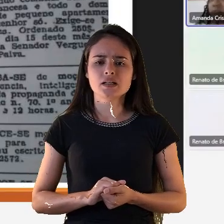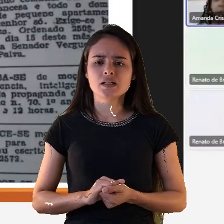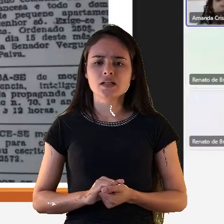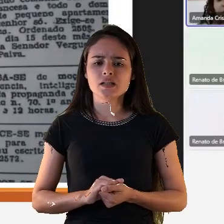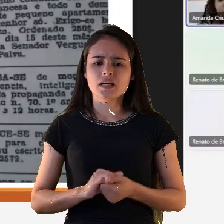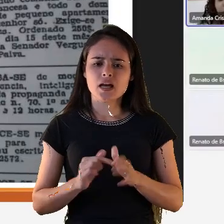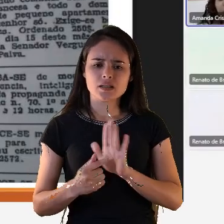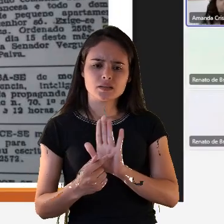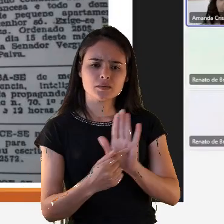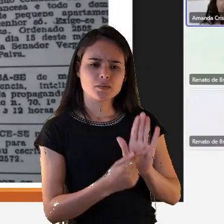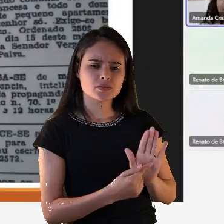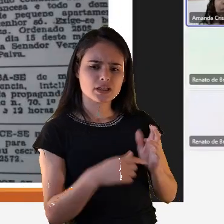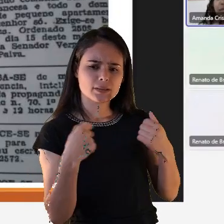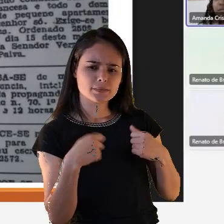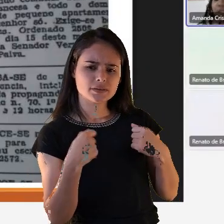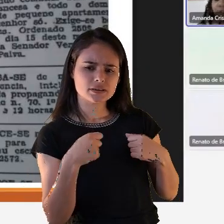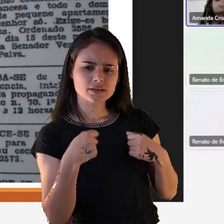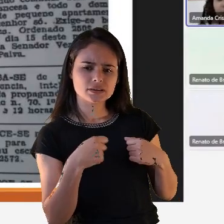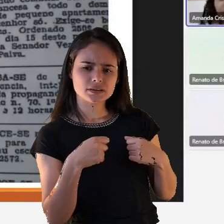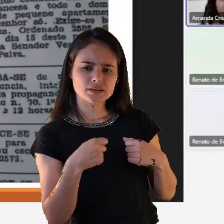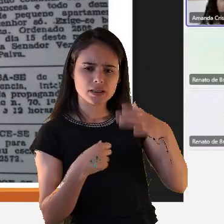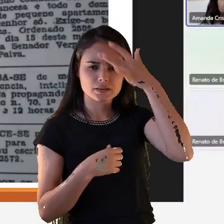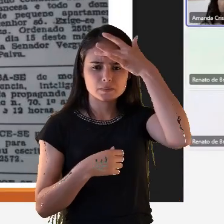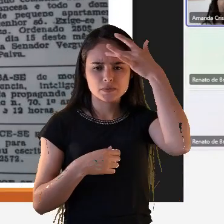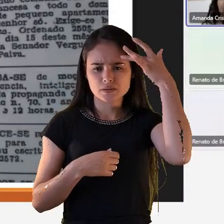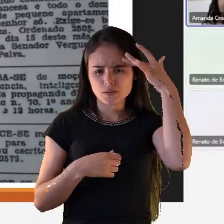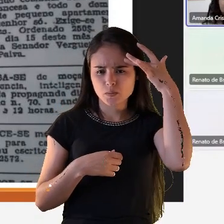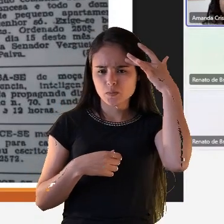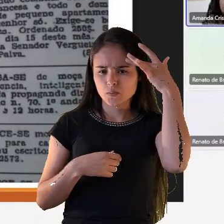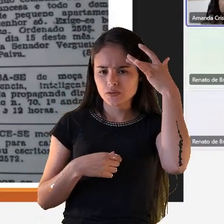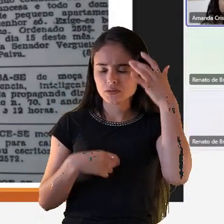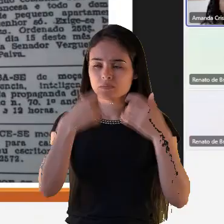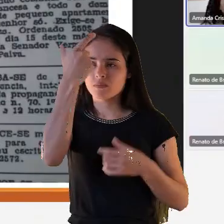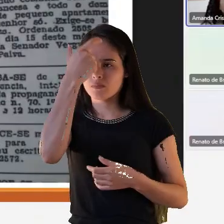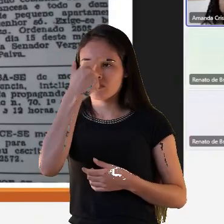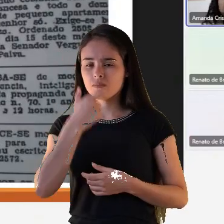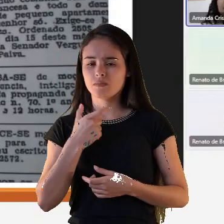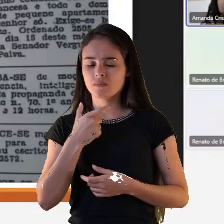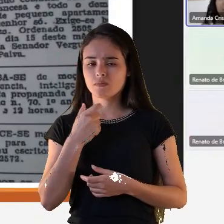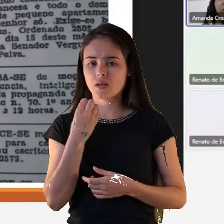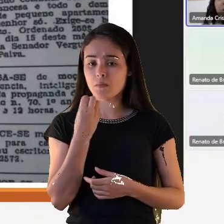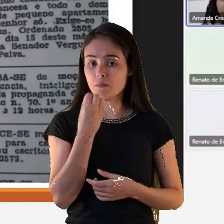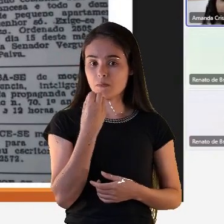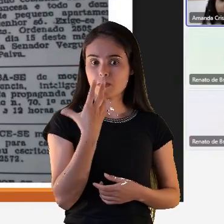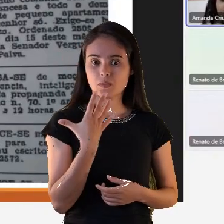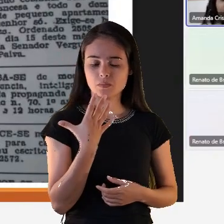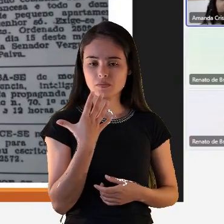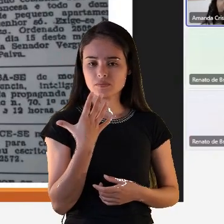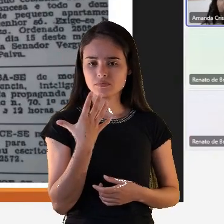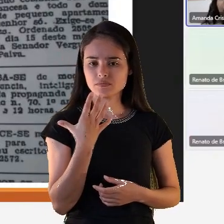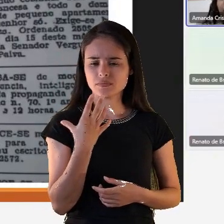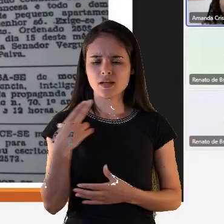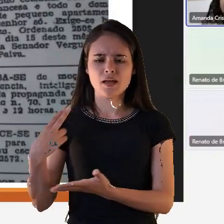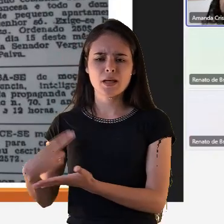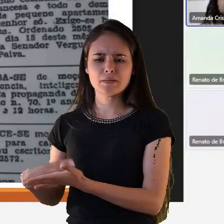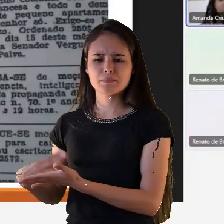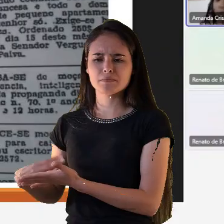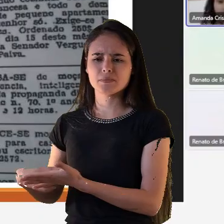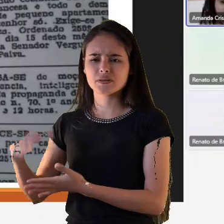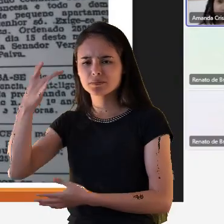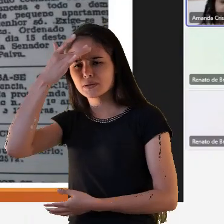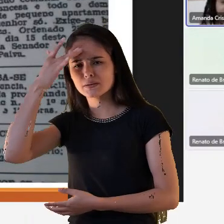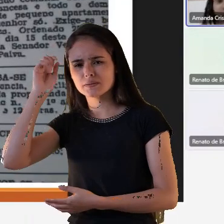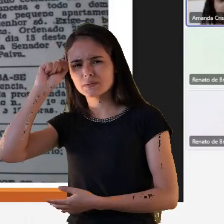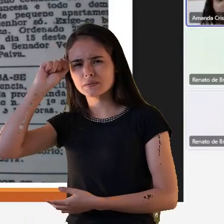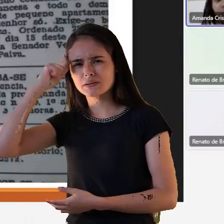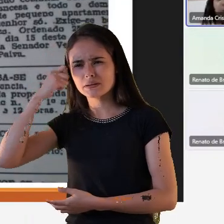mais que você estude, por mais que você faça faculdade, por mais que você se desdobre, para o Brasil,